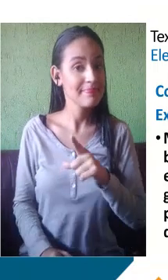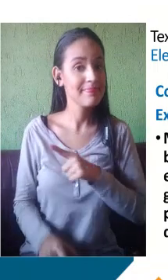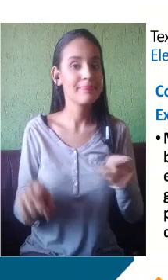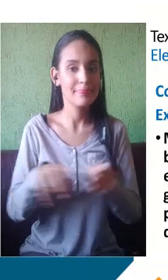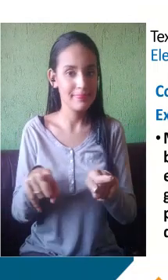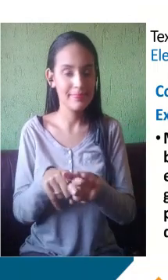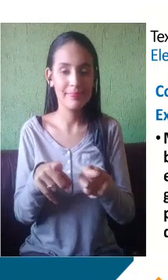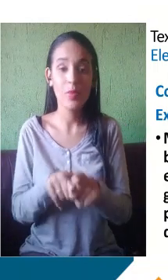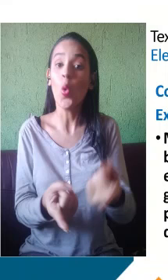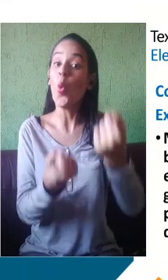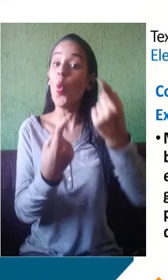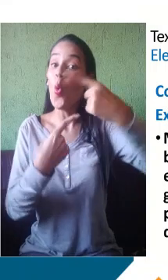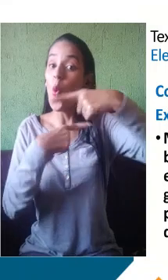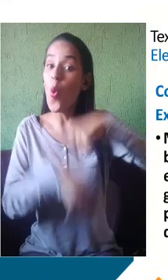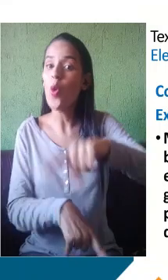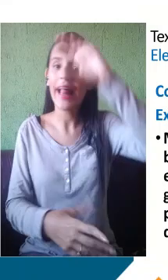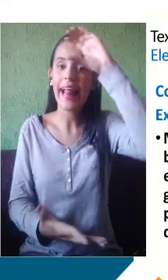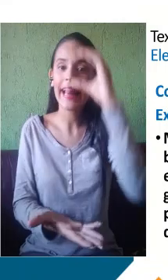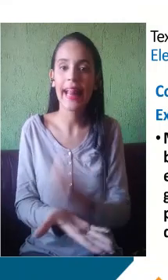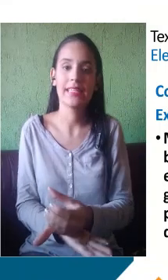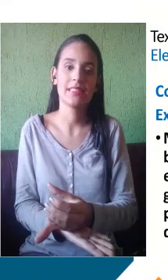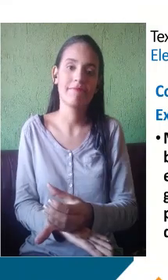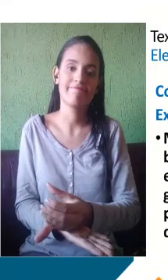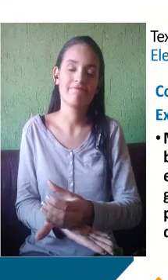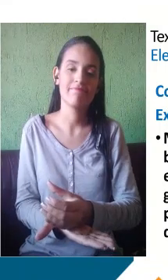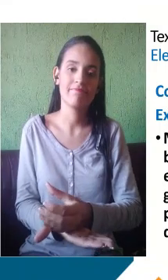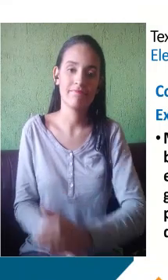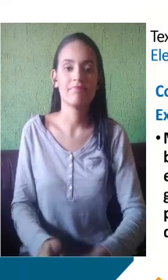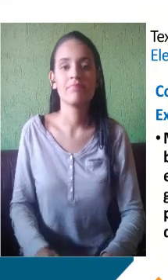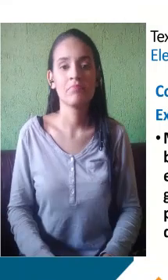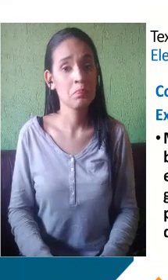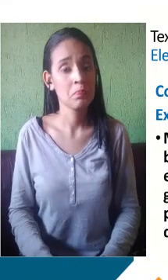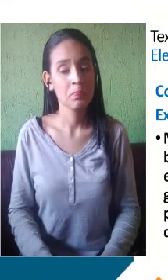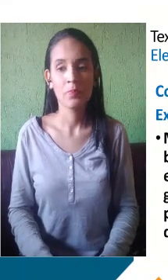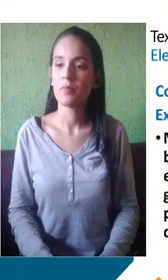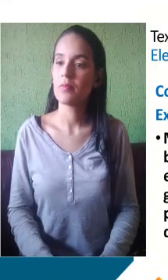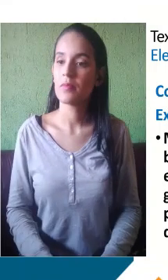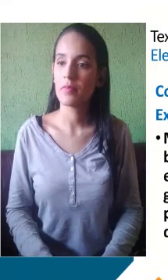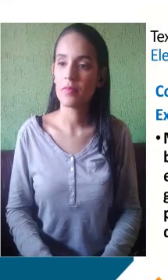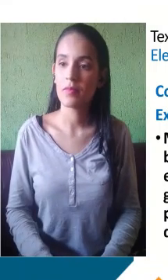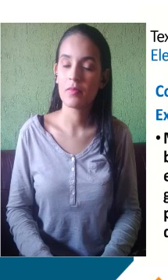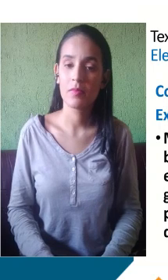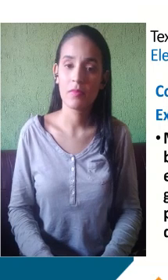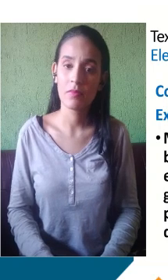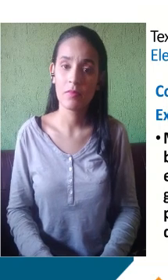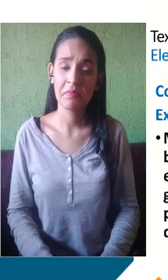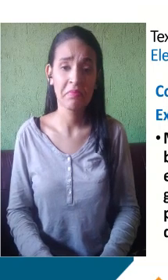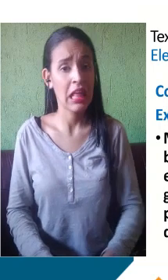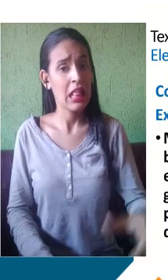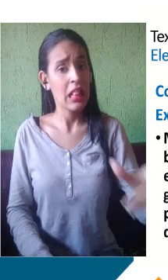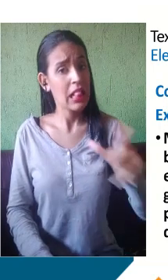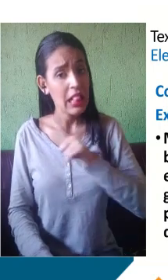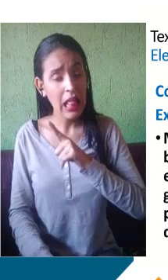Não da divergência no sentido de briga, mas na divergência no sentido de que a gente pode se posicionar contrário a uma informação, né? Há